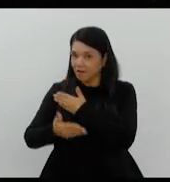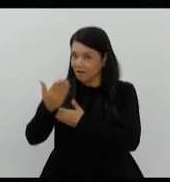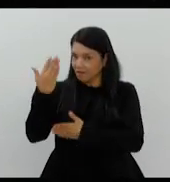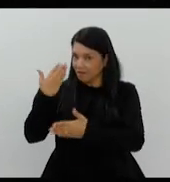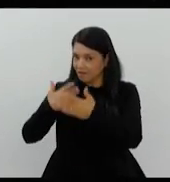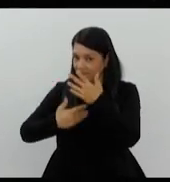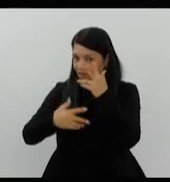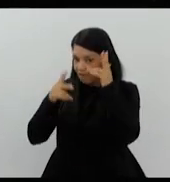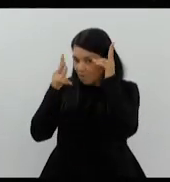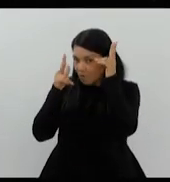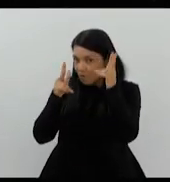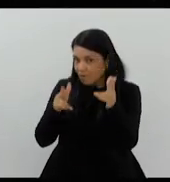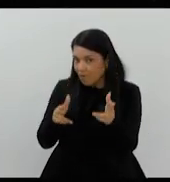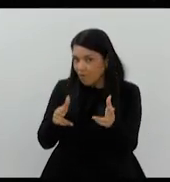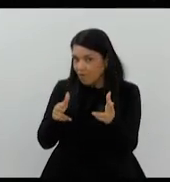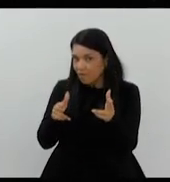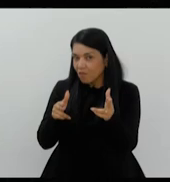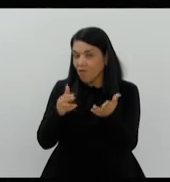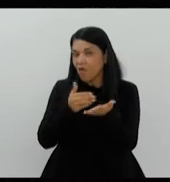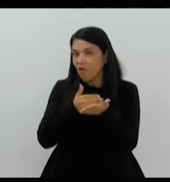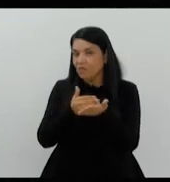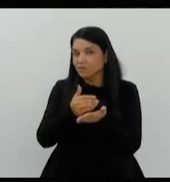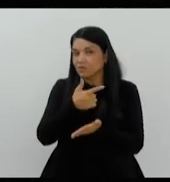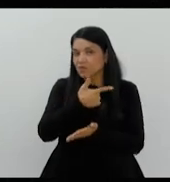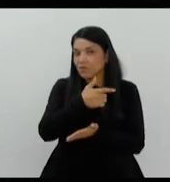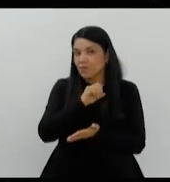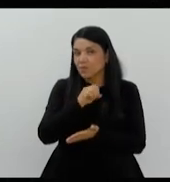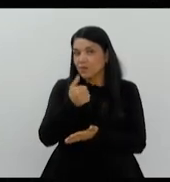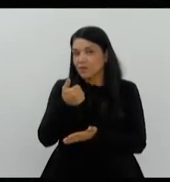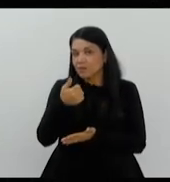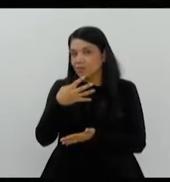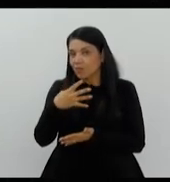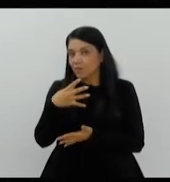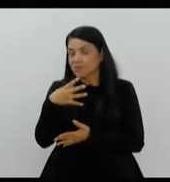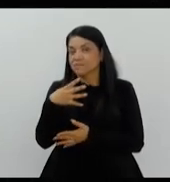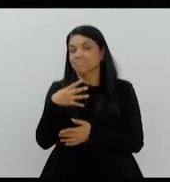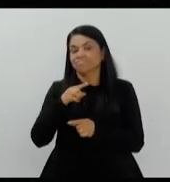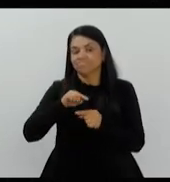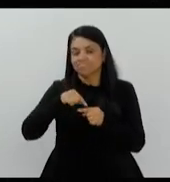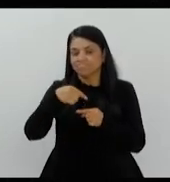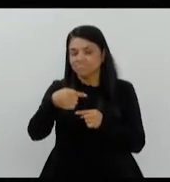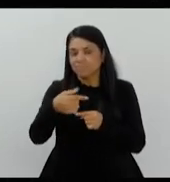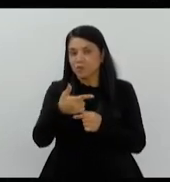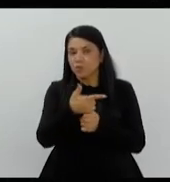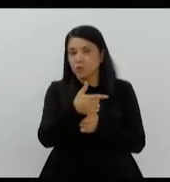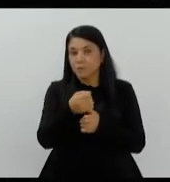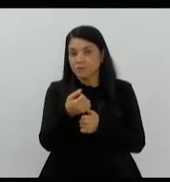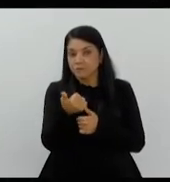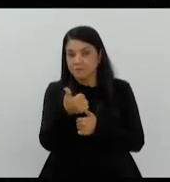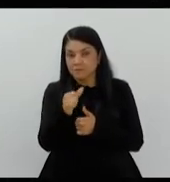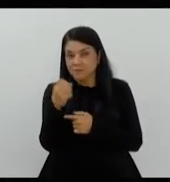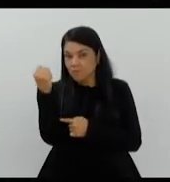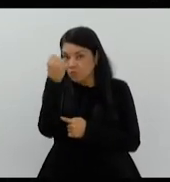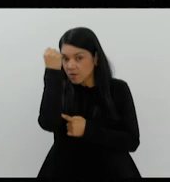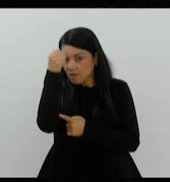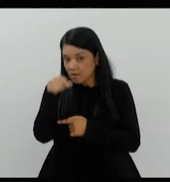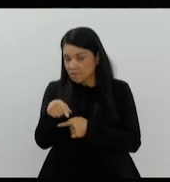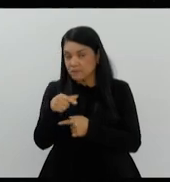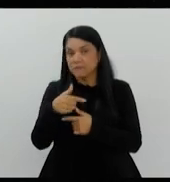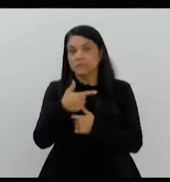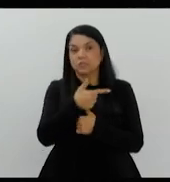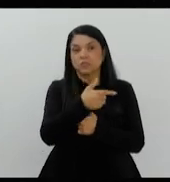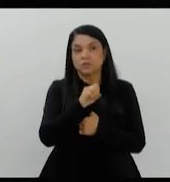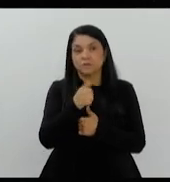que começou em 14, se agravou em 16 e em